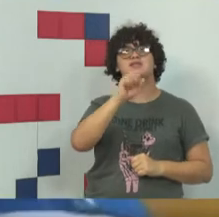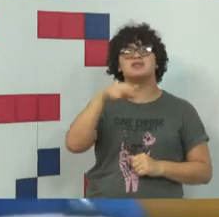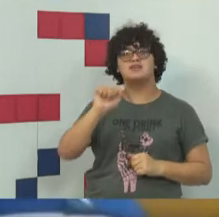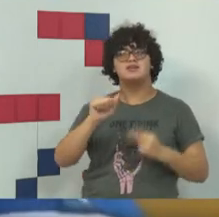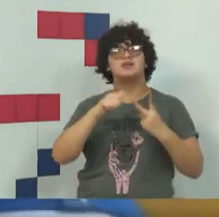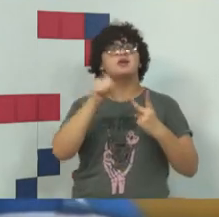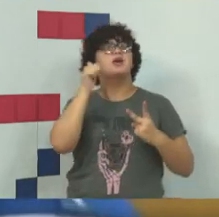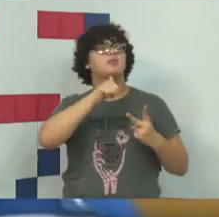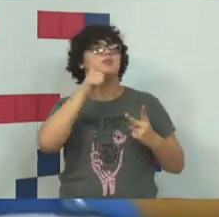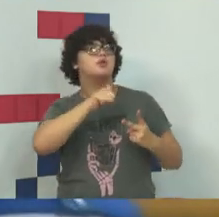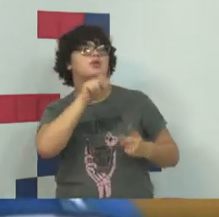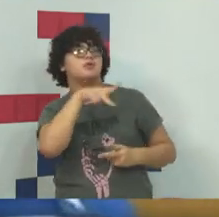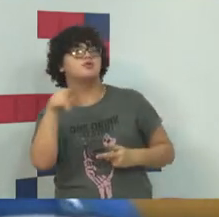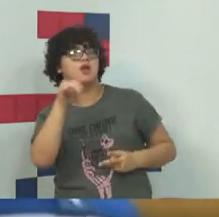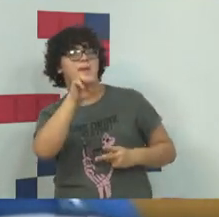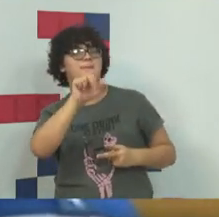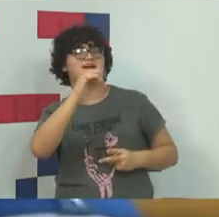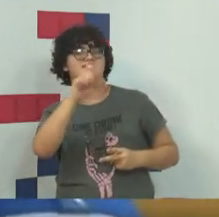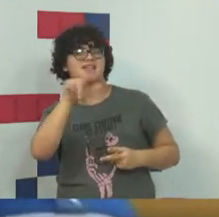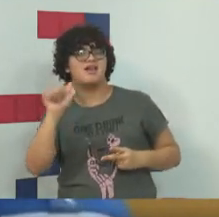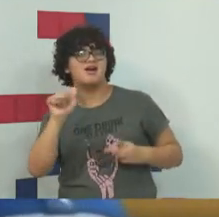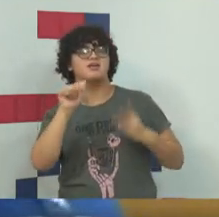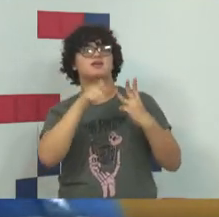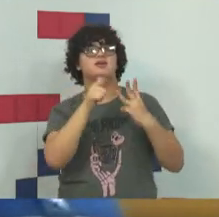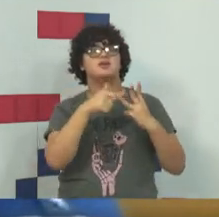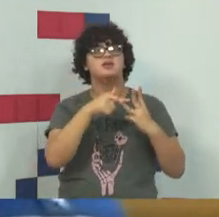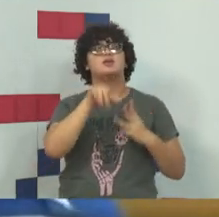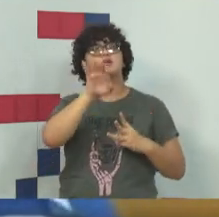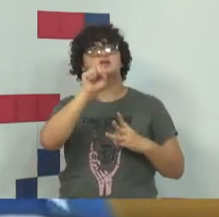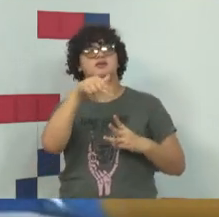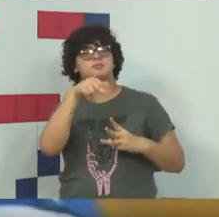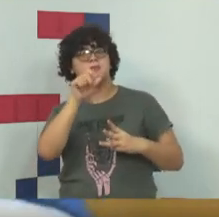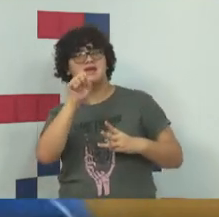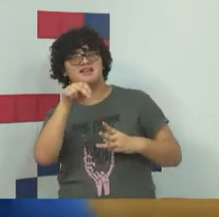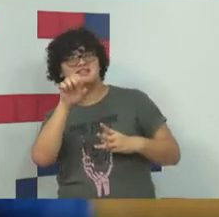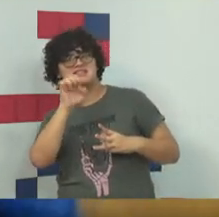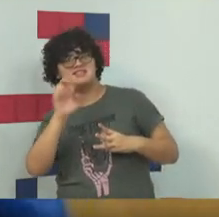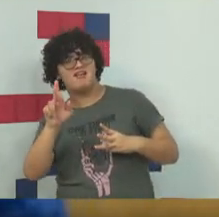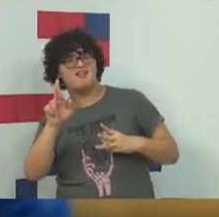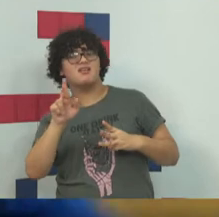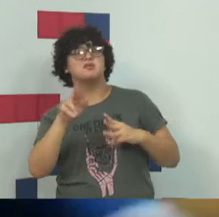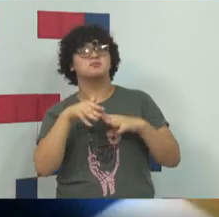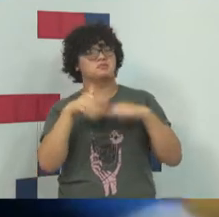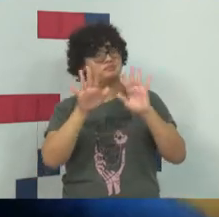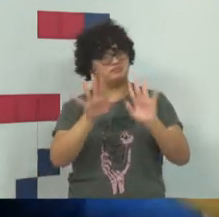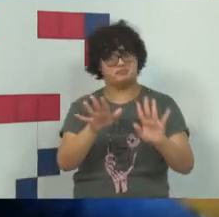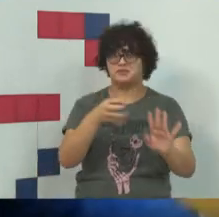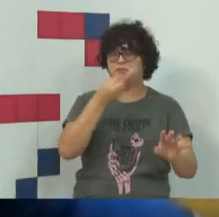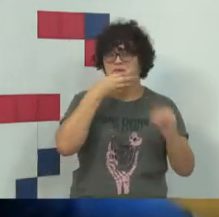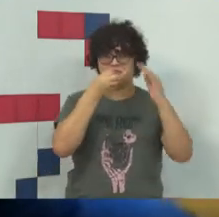professora doutora Marcela Viotti, doutor Spencer, bom, a gente,